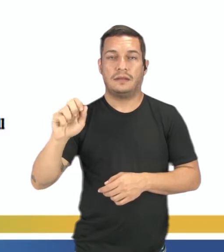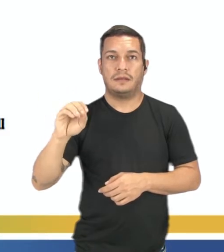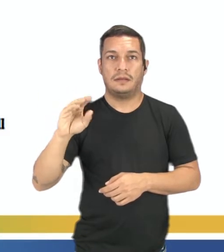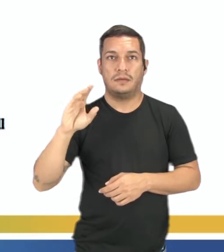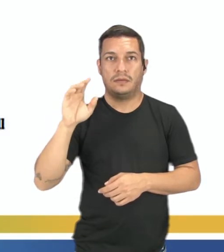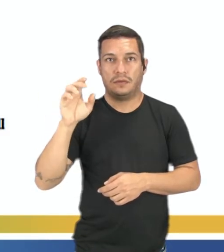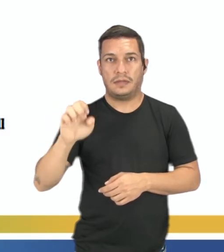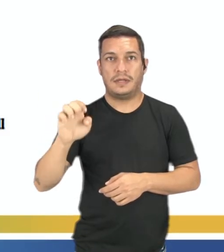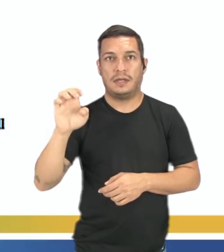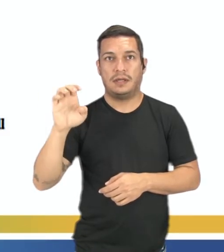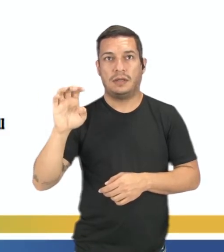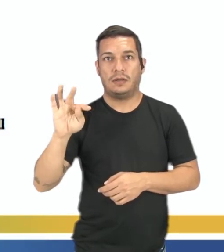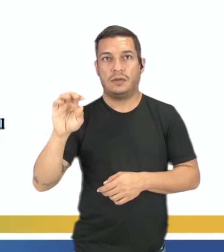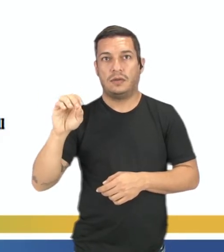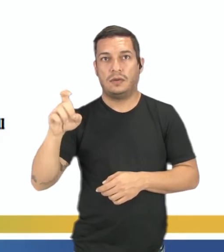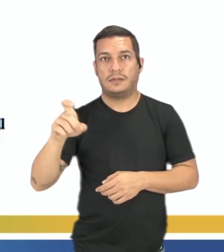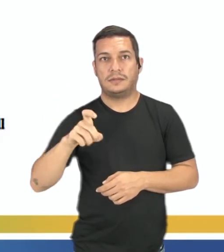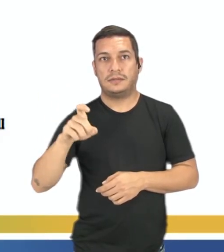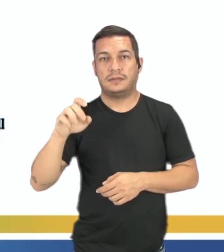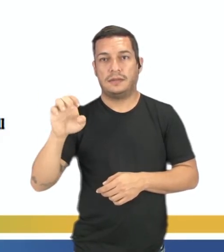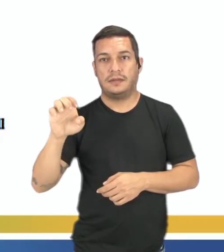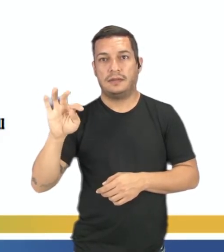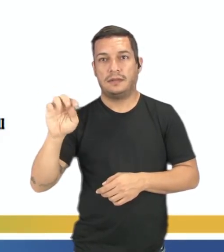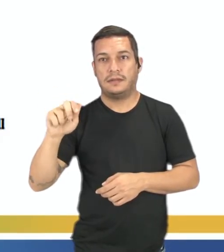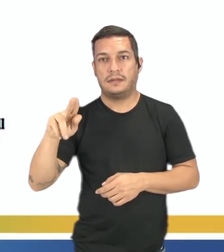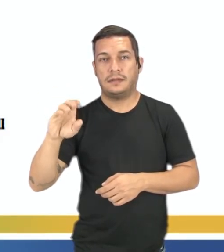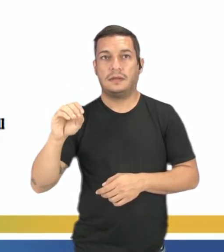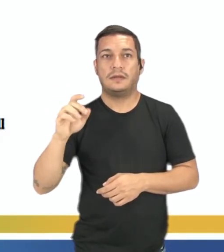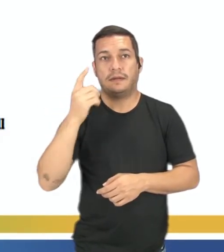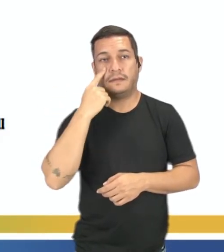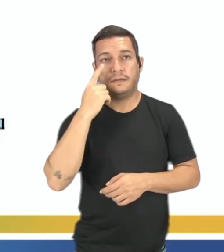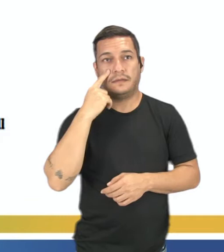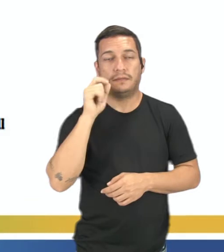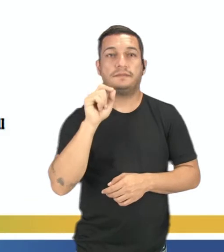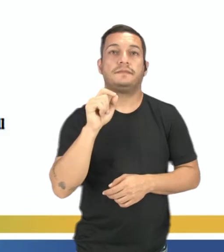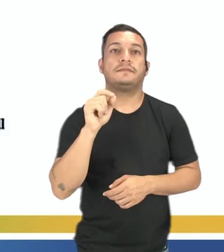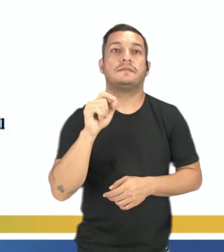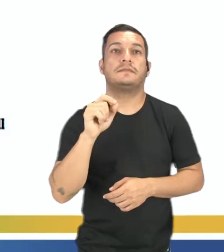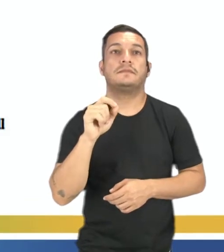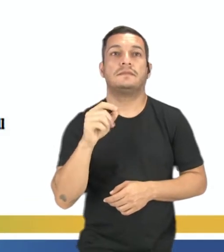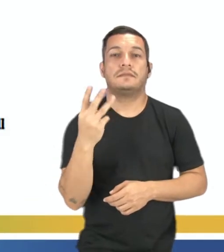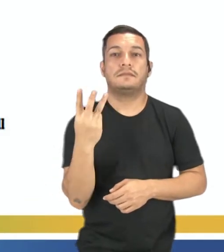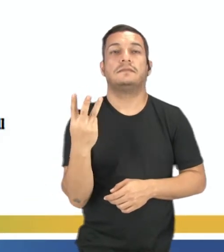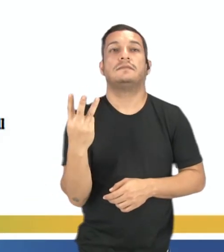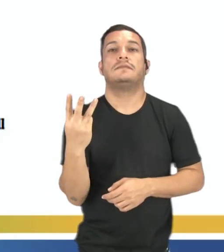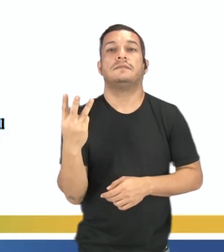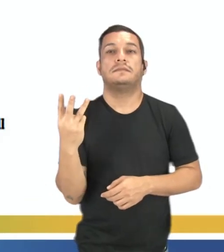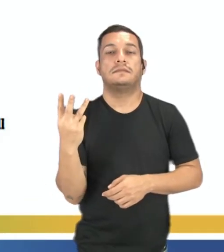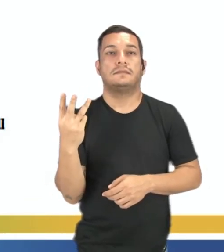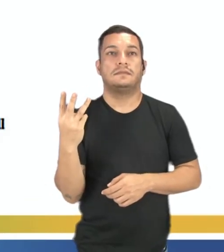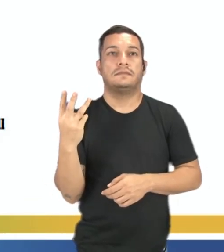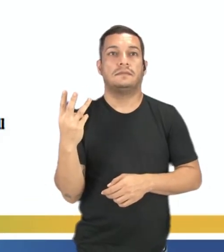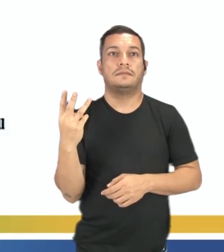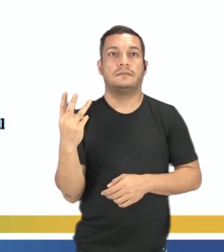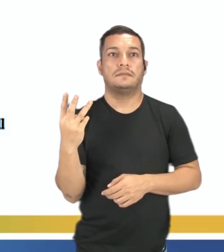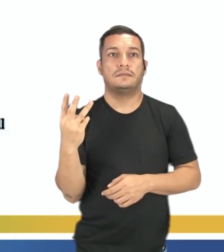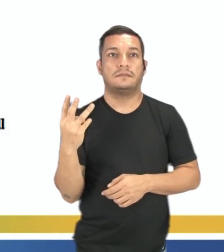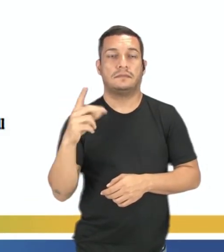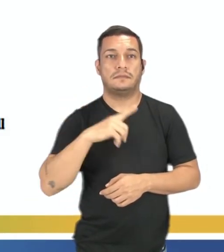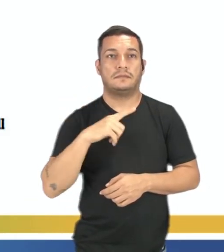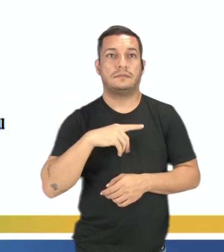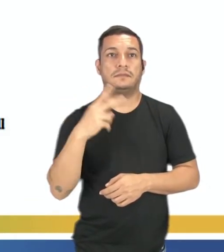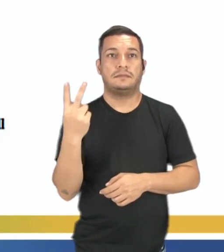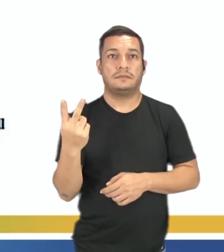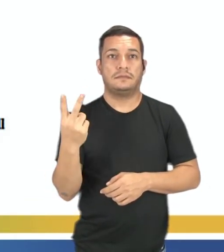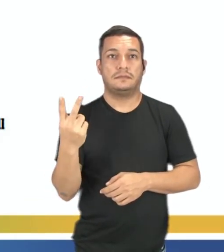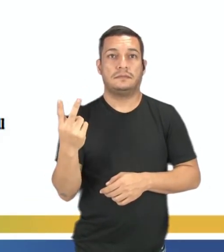então fica etoxi-etano beleza vamos aumentar aqui os carbonos o exemplo 3 é a